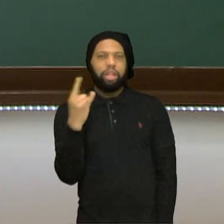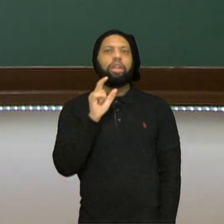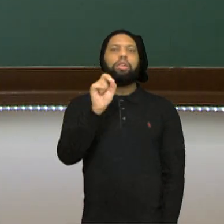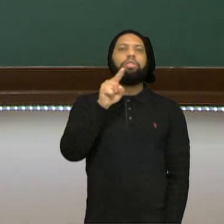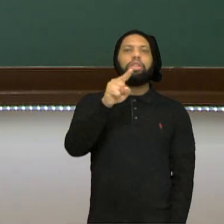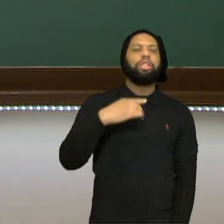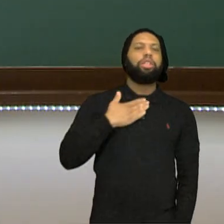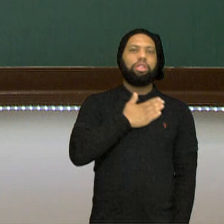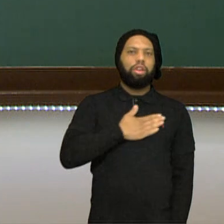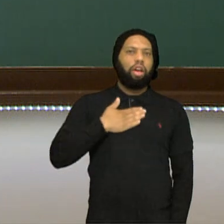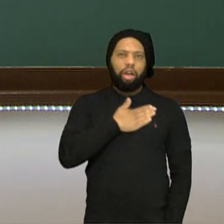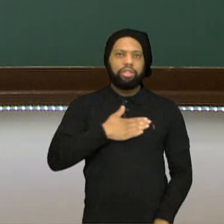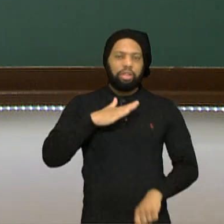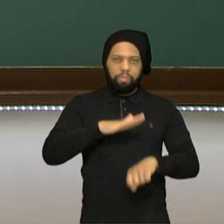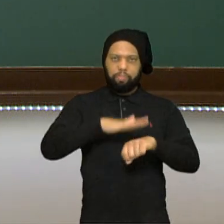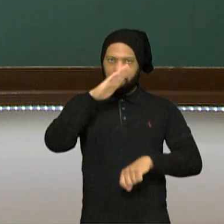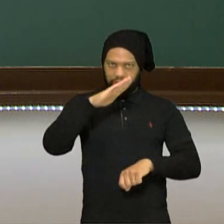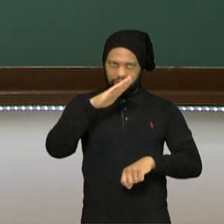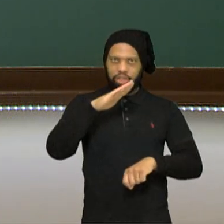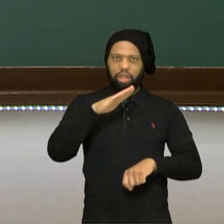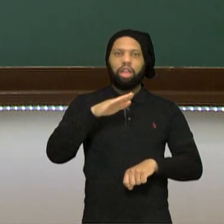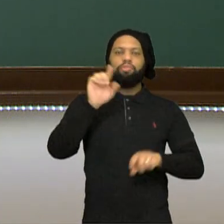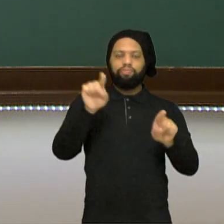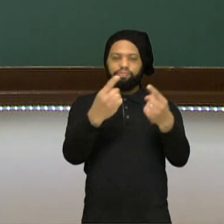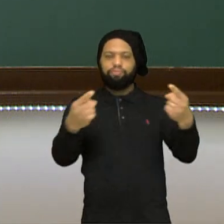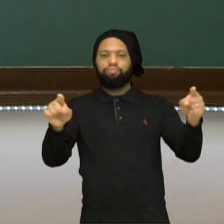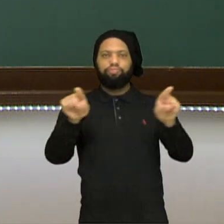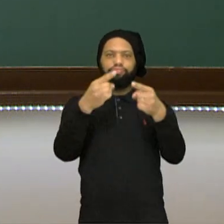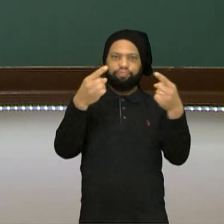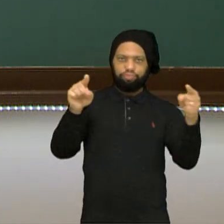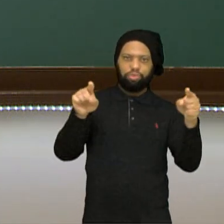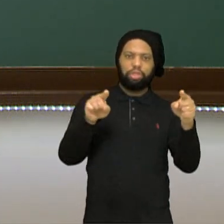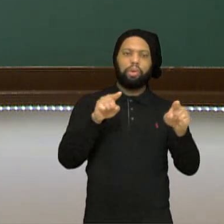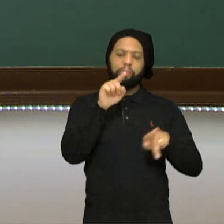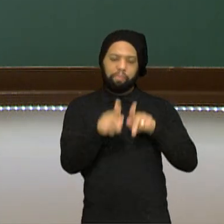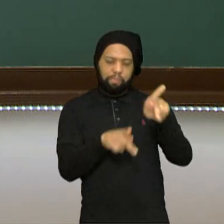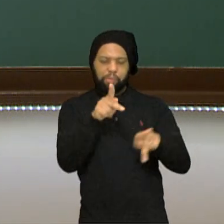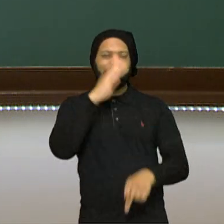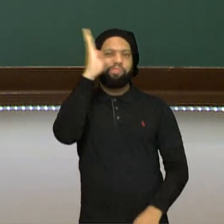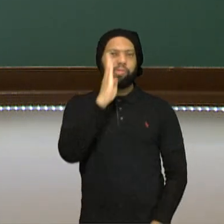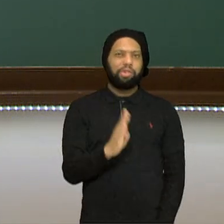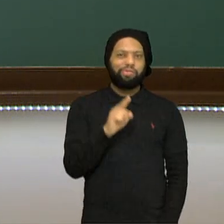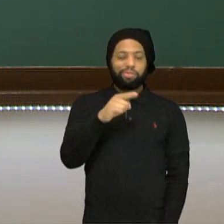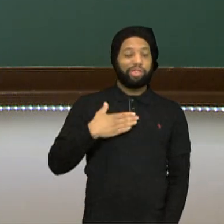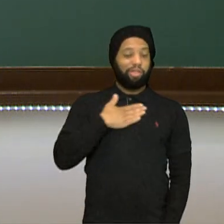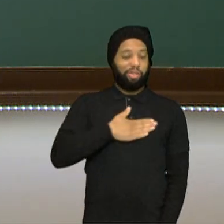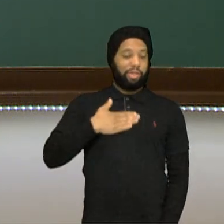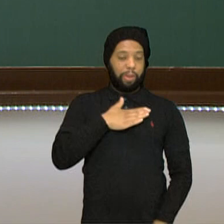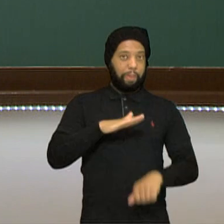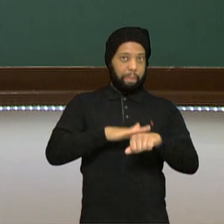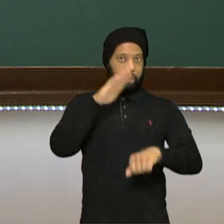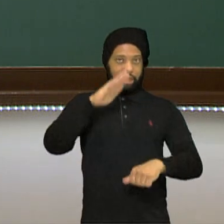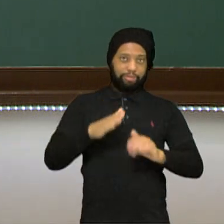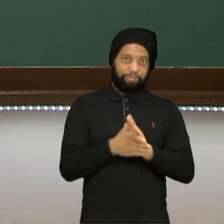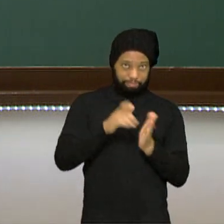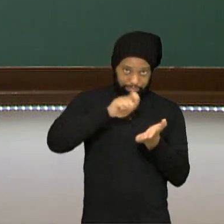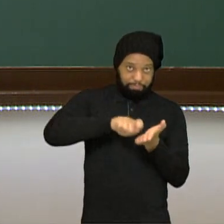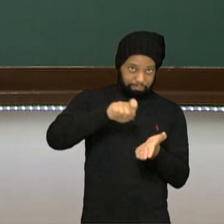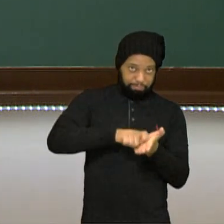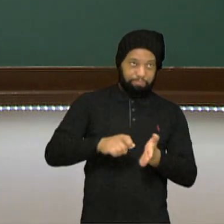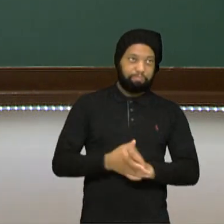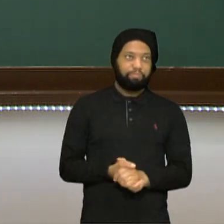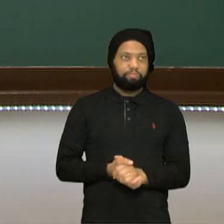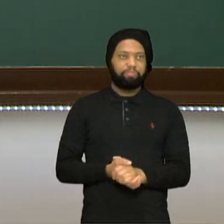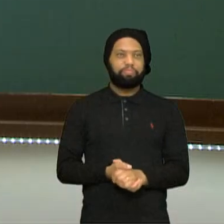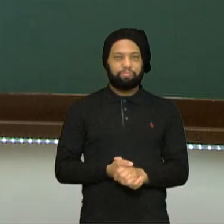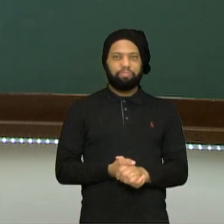você gosta da música popular aí brasileira? Que estilo musical que você prefere? Então, anota aí, tá bom?